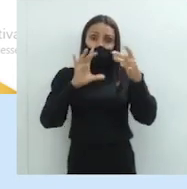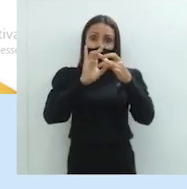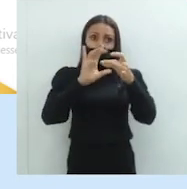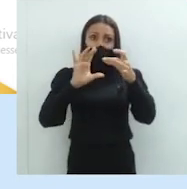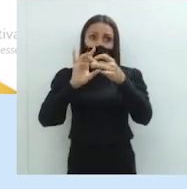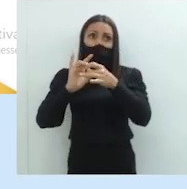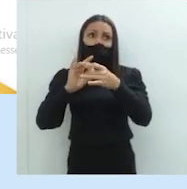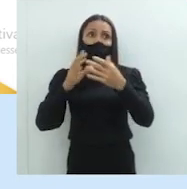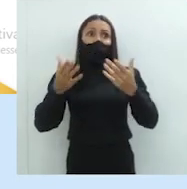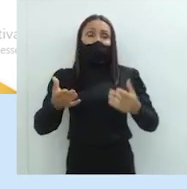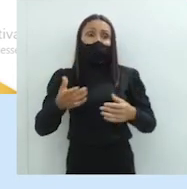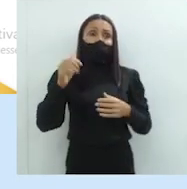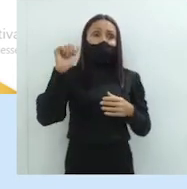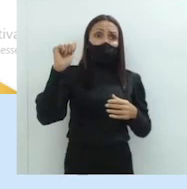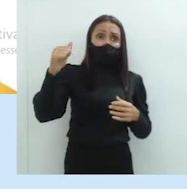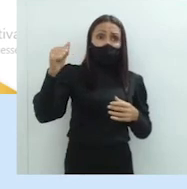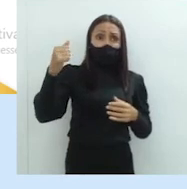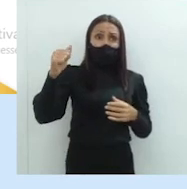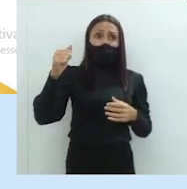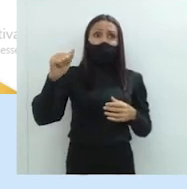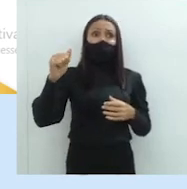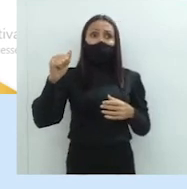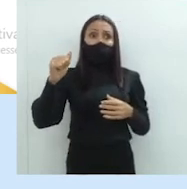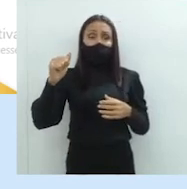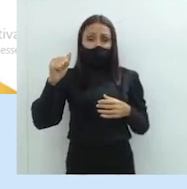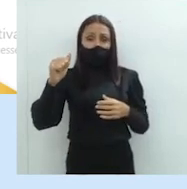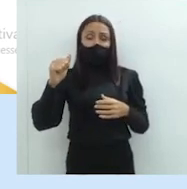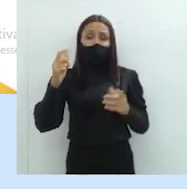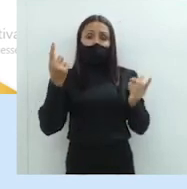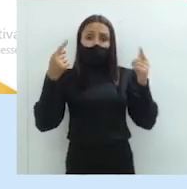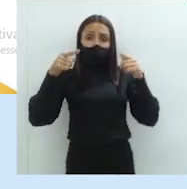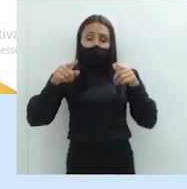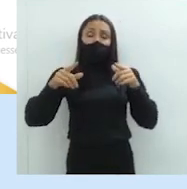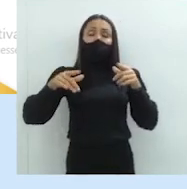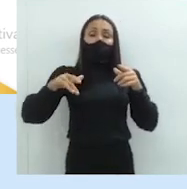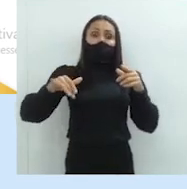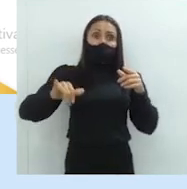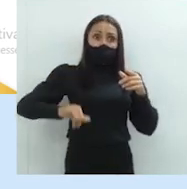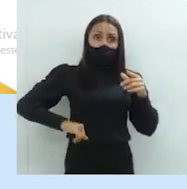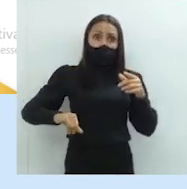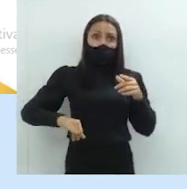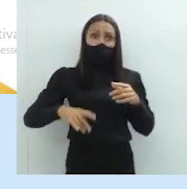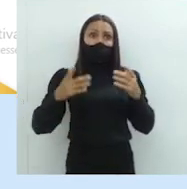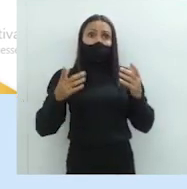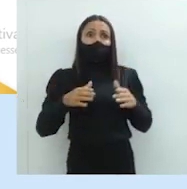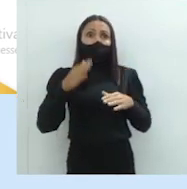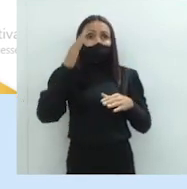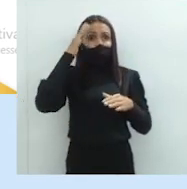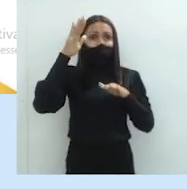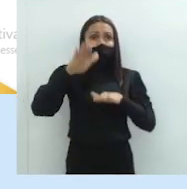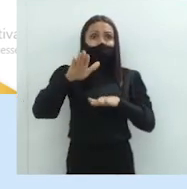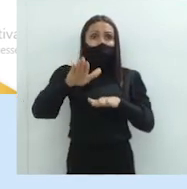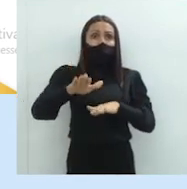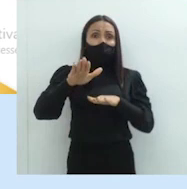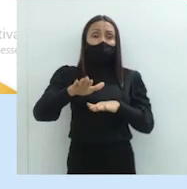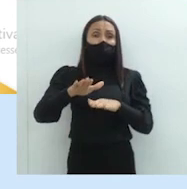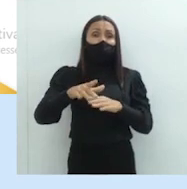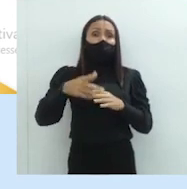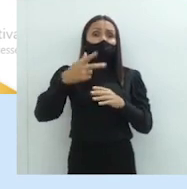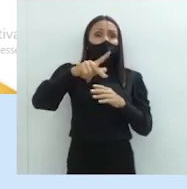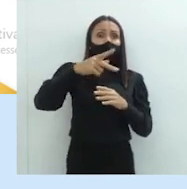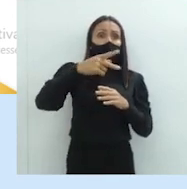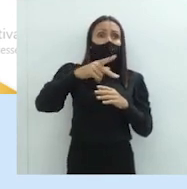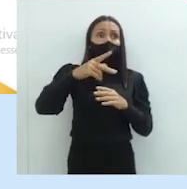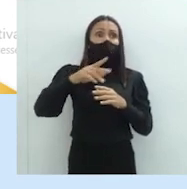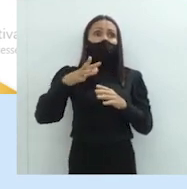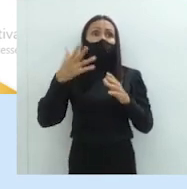que a Argentina sofreu é isso. O exército paraguaio fez com que o país se aproximasse do